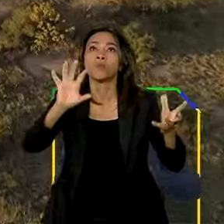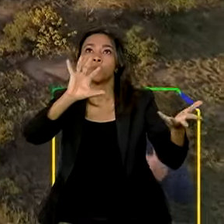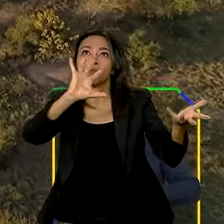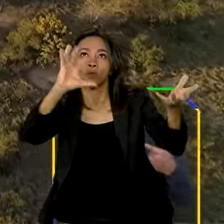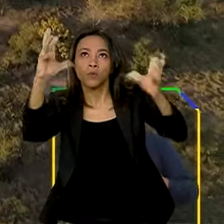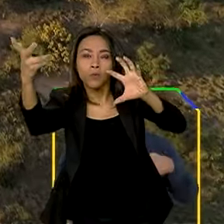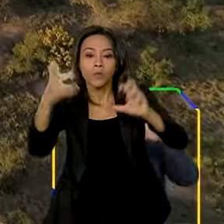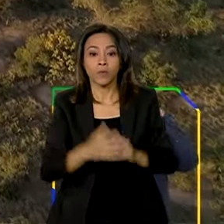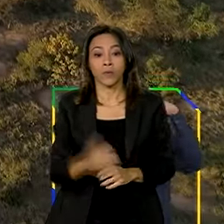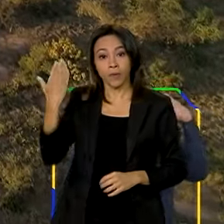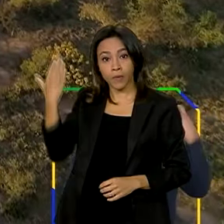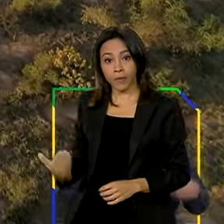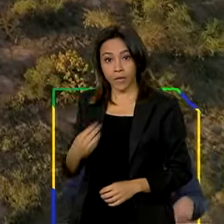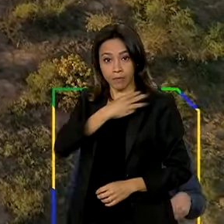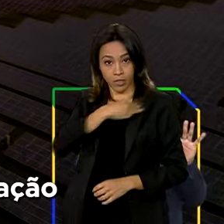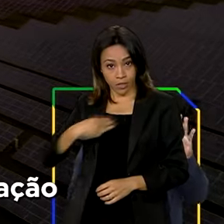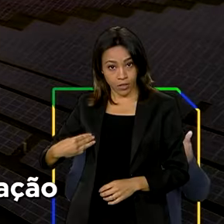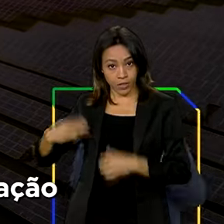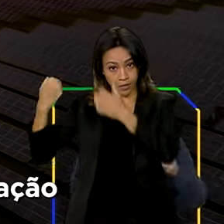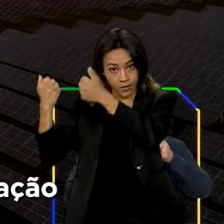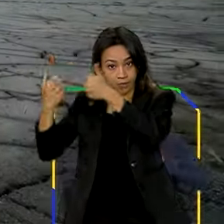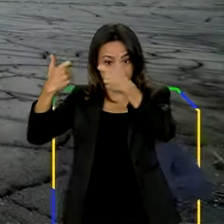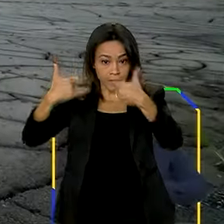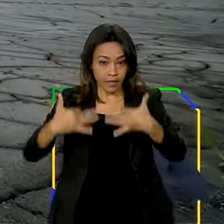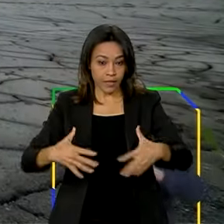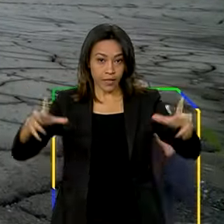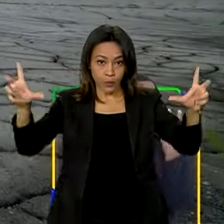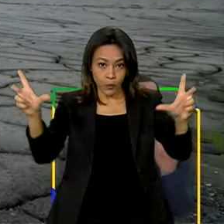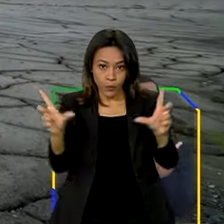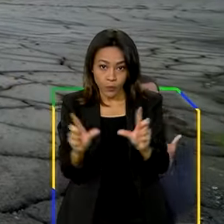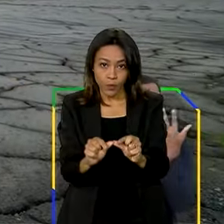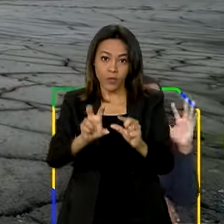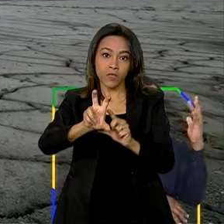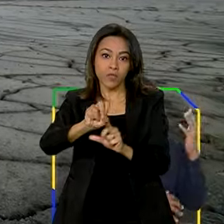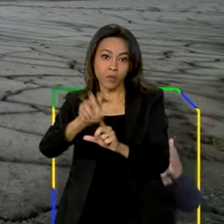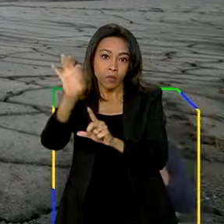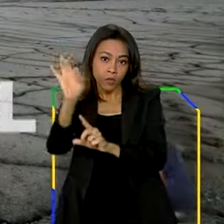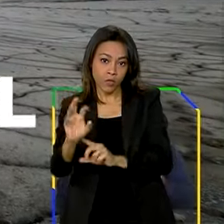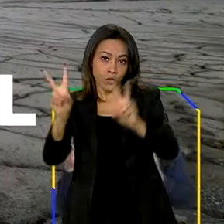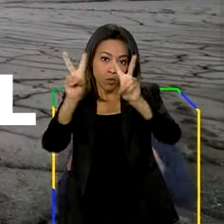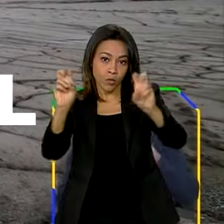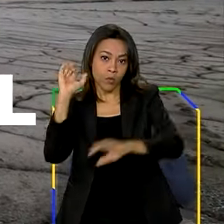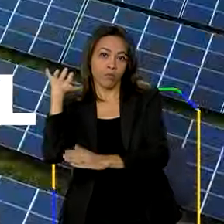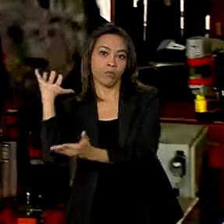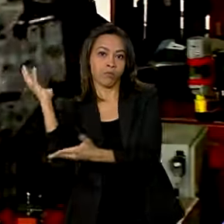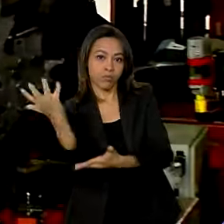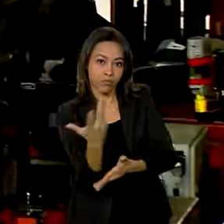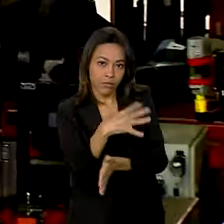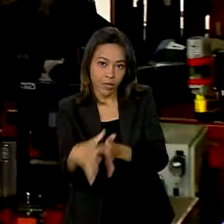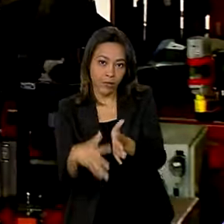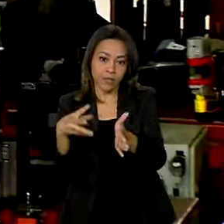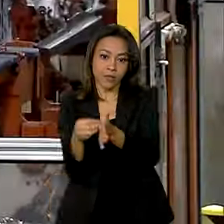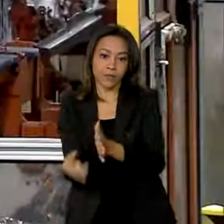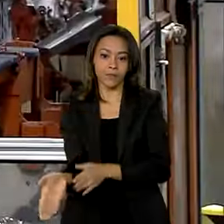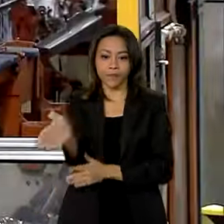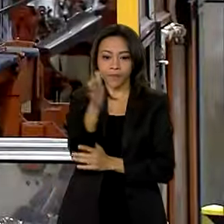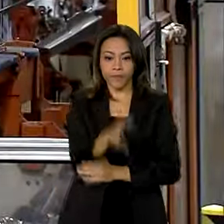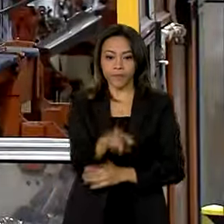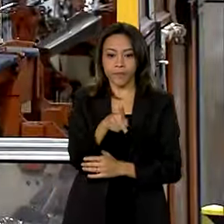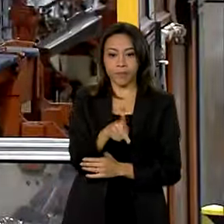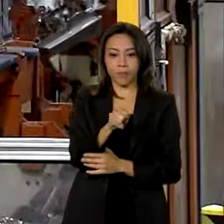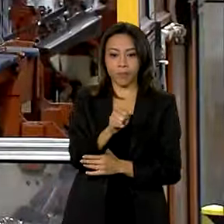Ministra Marina Silva destaca a redução de 50% no desmatamento da Amazônia. PIB avança no